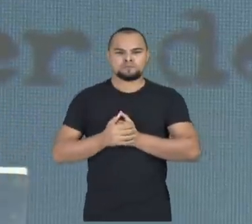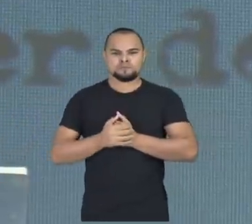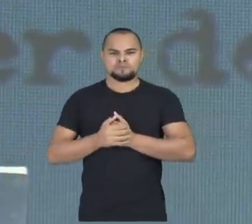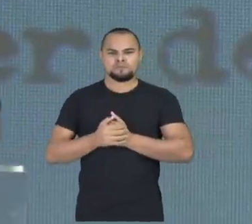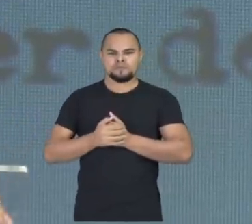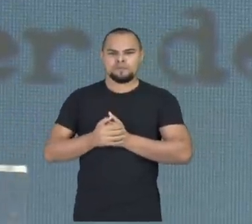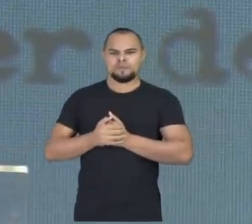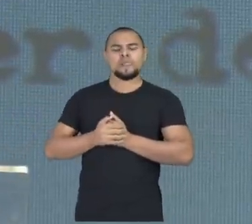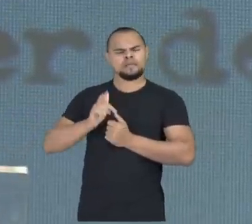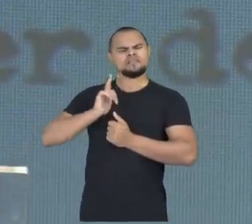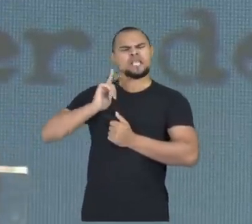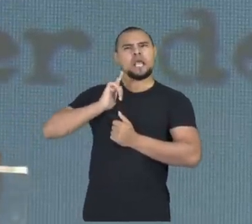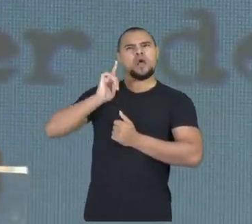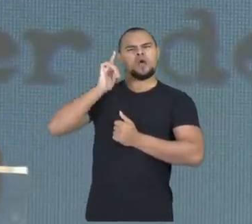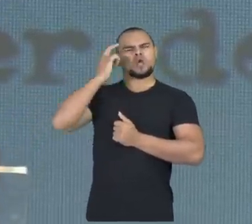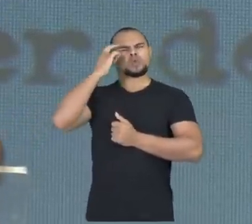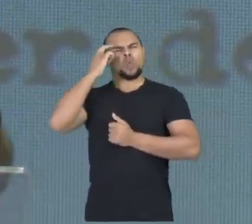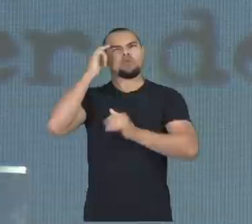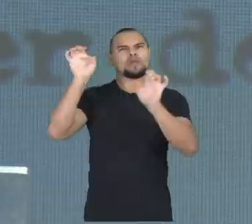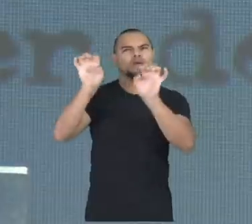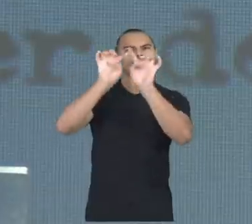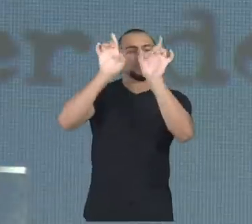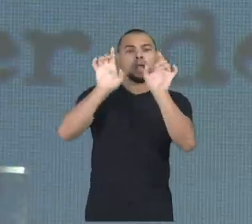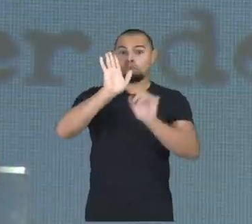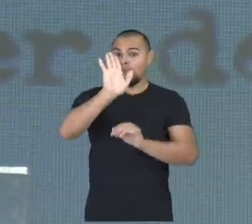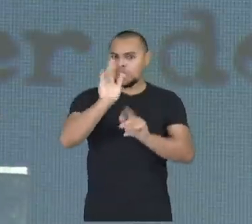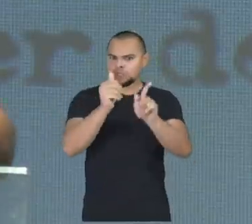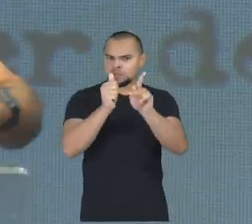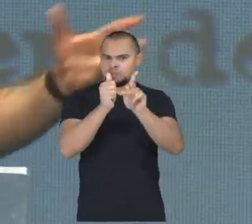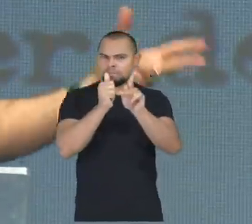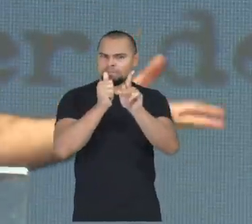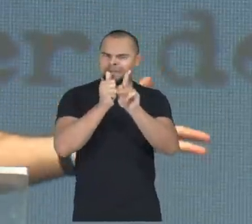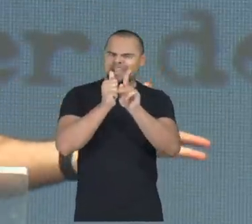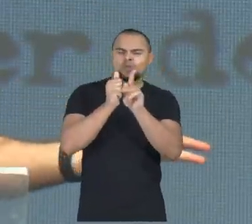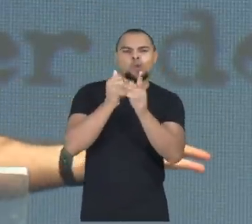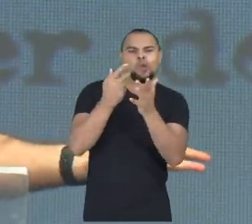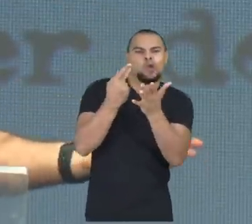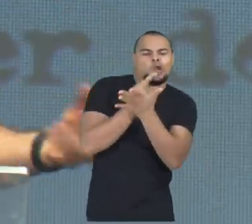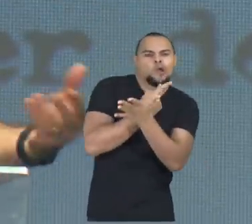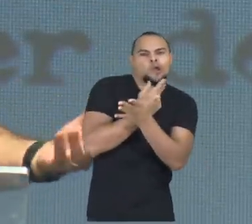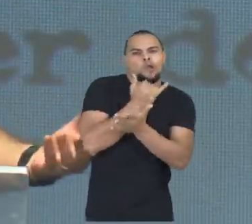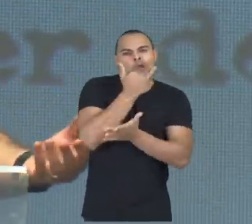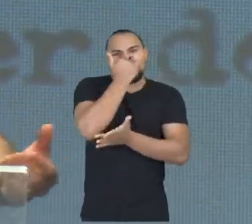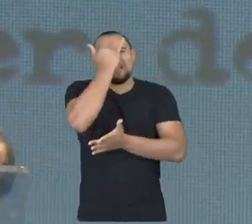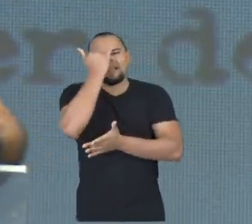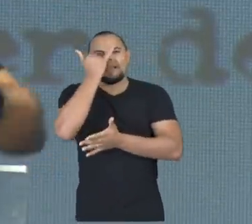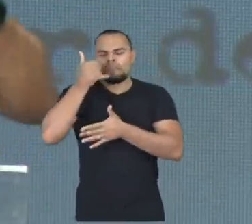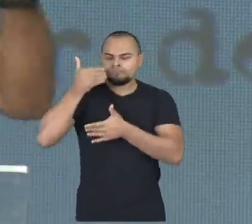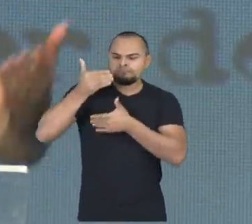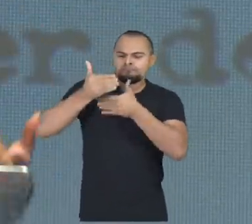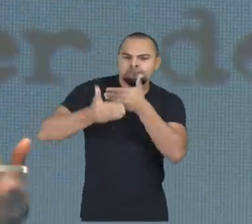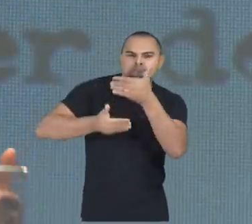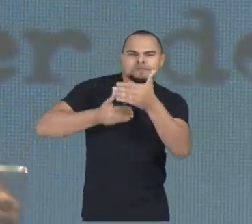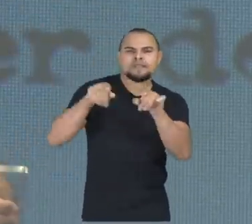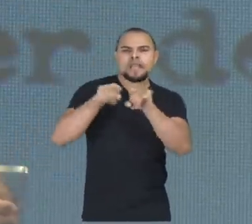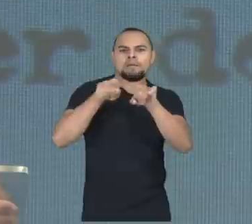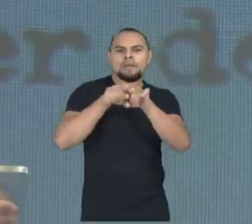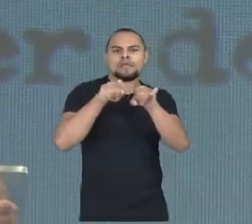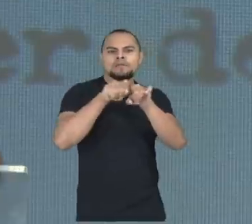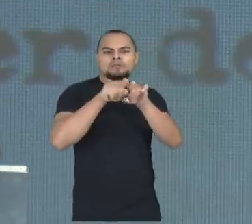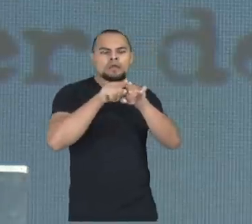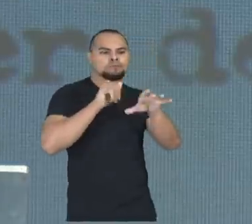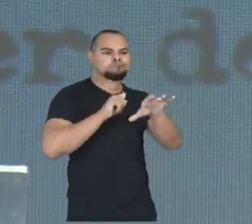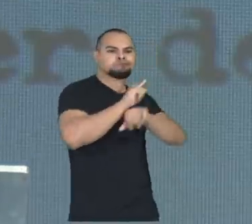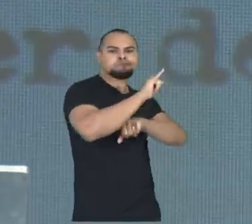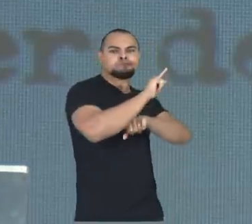uma dúvida no ar. E Pedro deu pisadas de bola muito sérias durante o seu ministério. Inclusive negou Jesus no final, ali